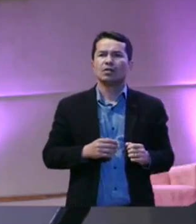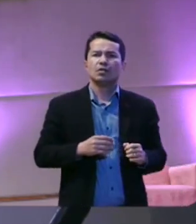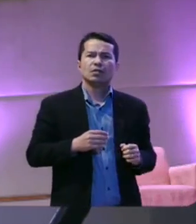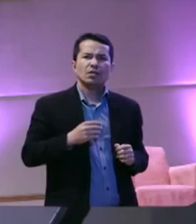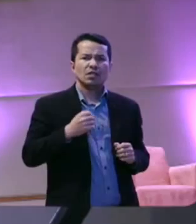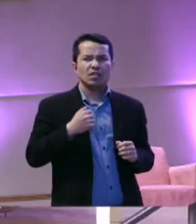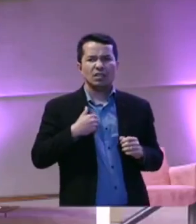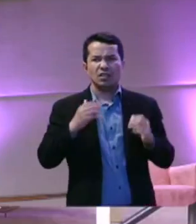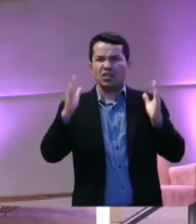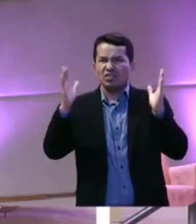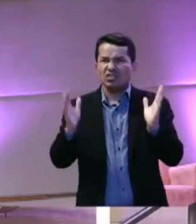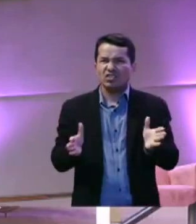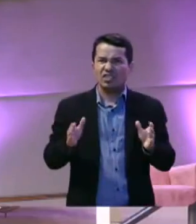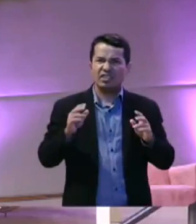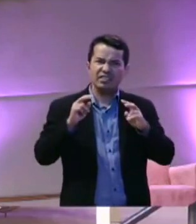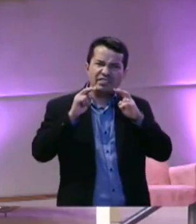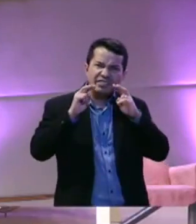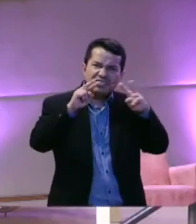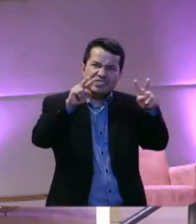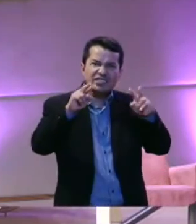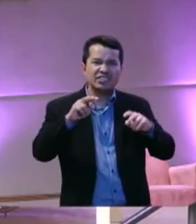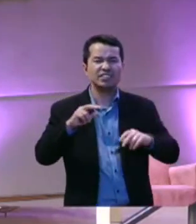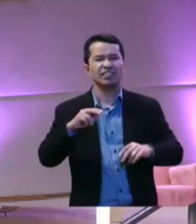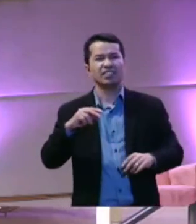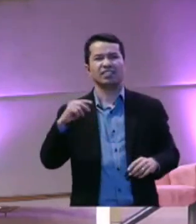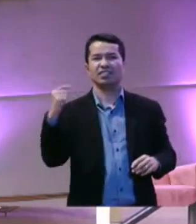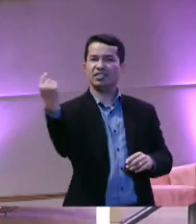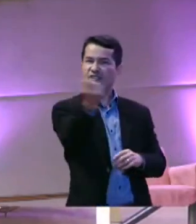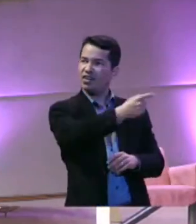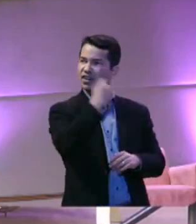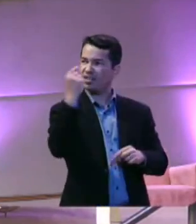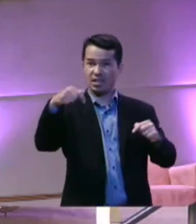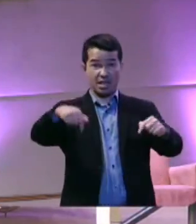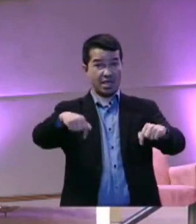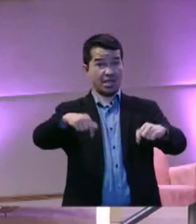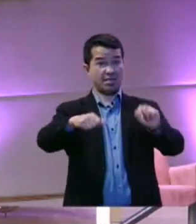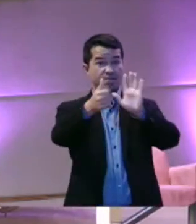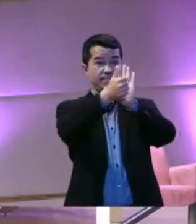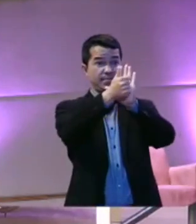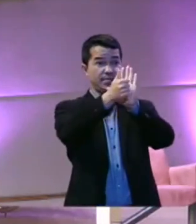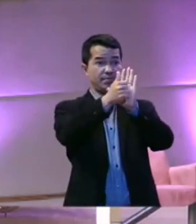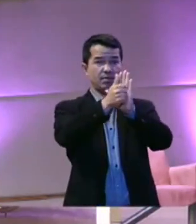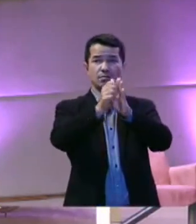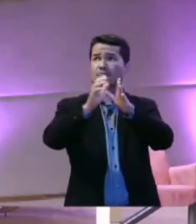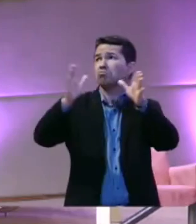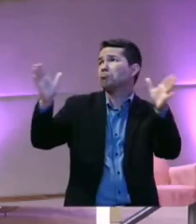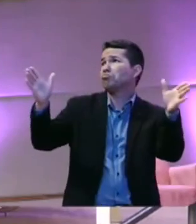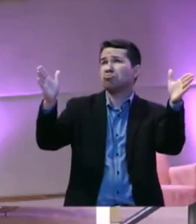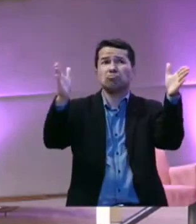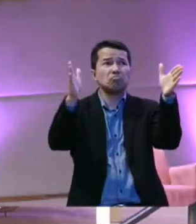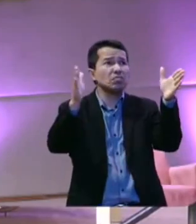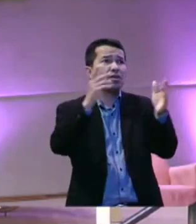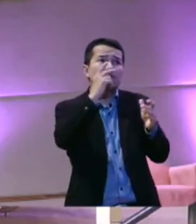humilde disposição, como ela seria ampliada, como ela seria